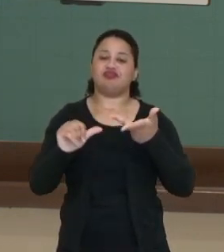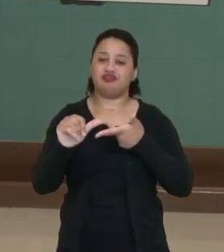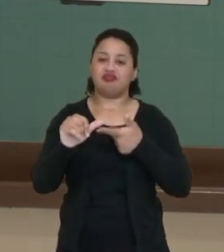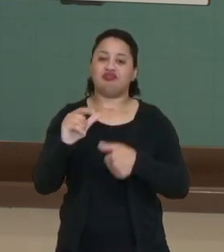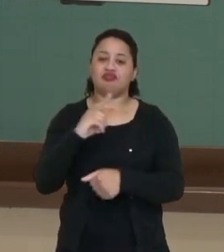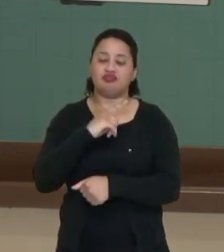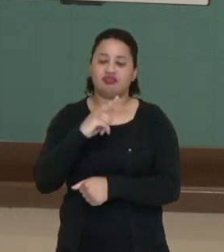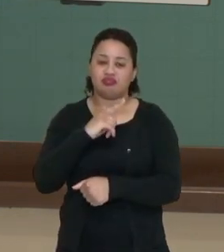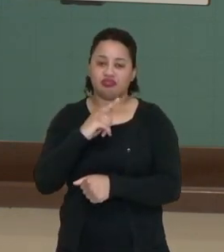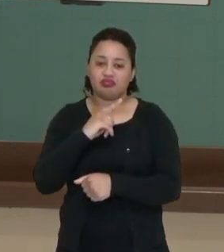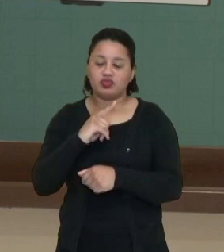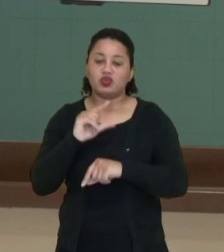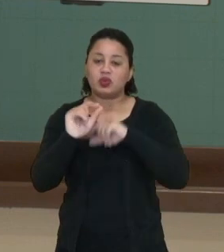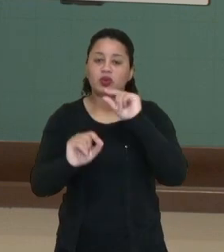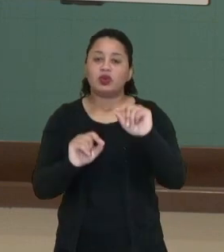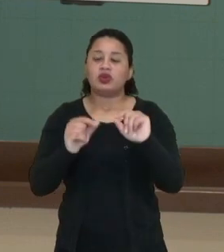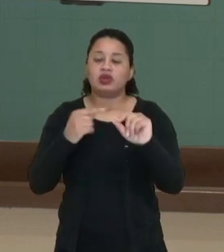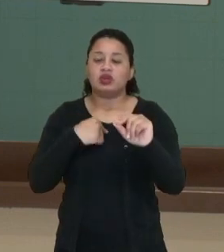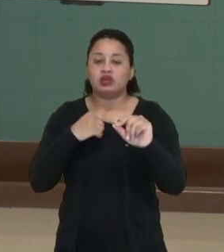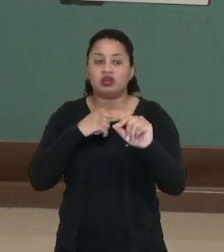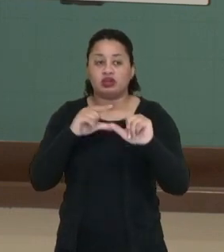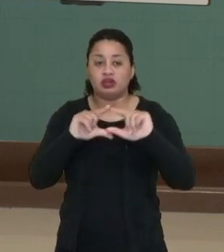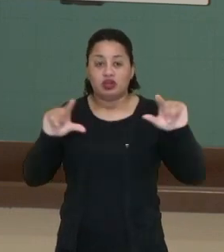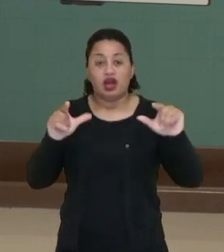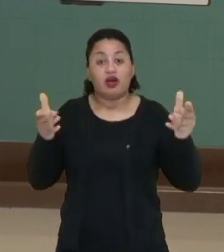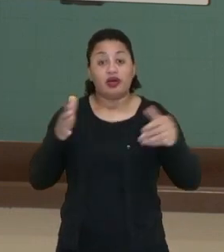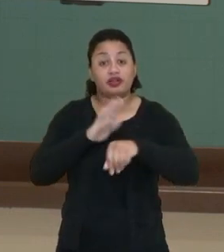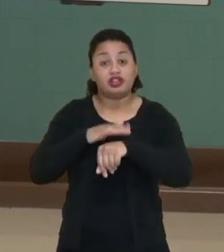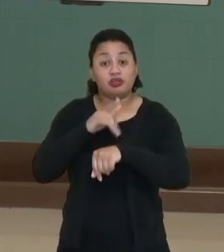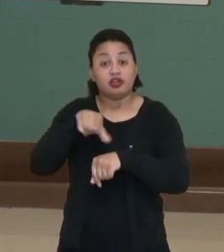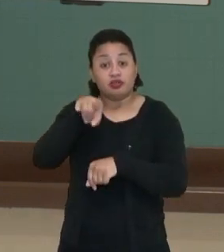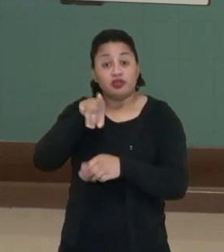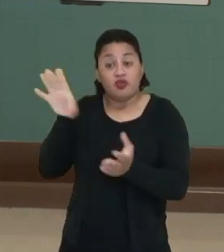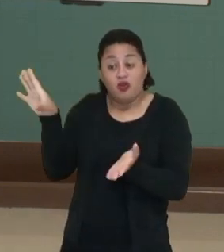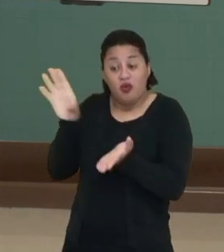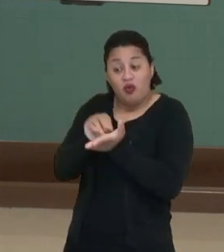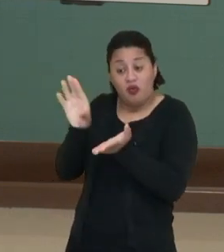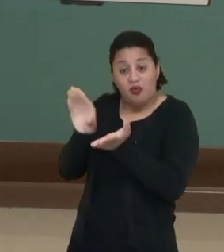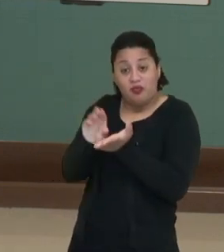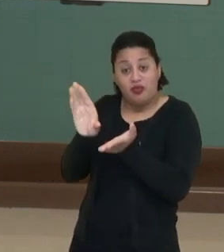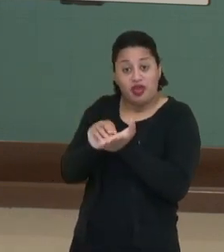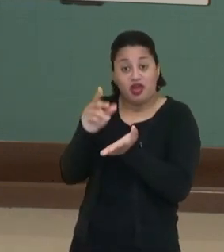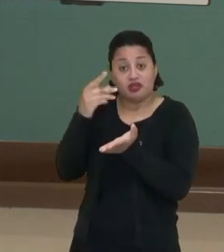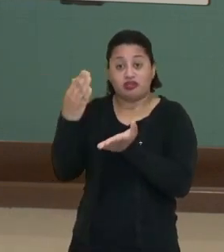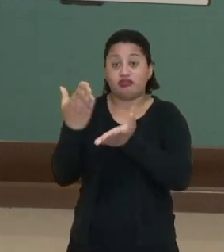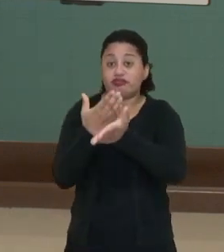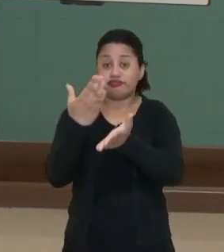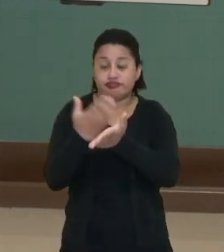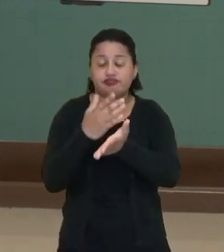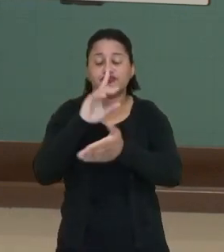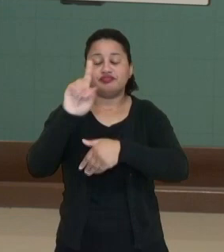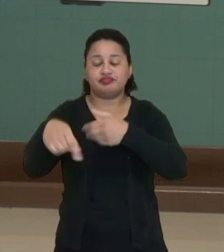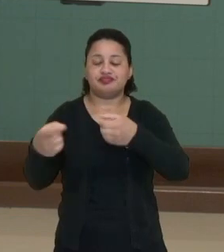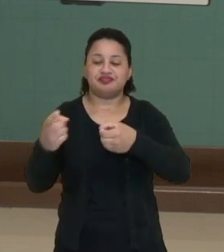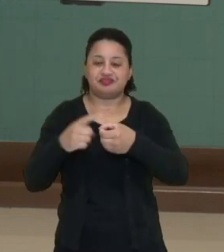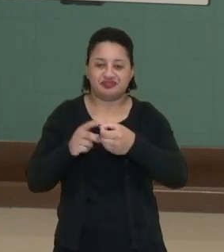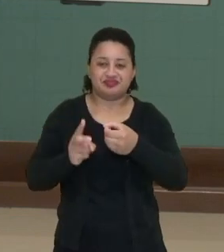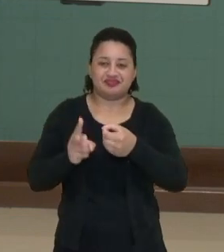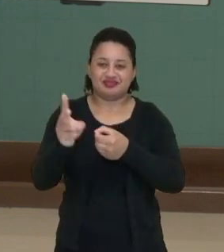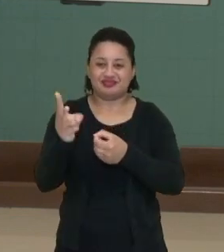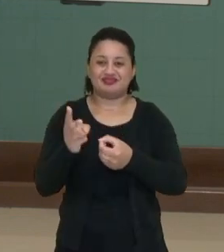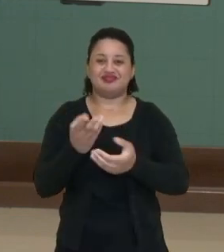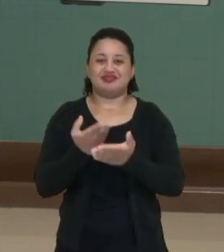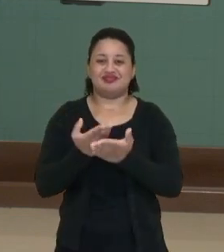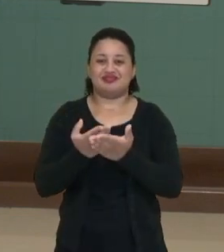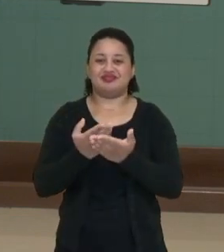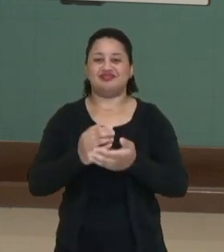estão presentes, constituindo ali a camada atmosférica. Eu vou dar um tempinho para você fazer essa anotação e a gente já volta para dar